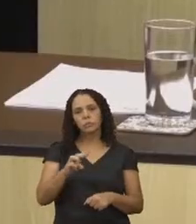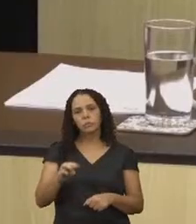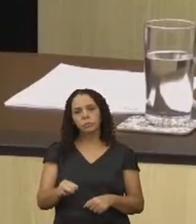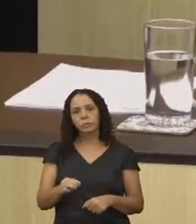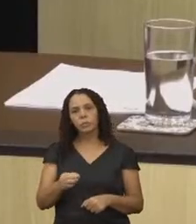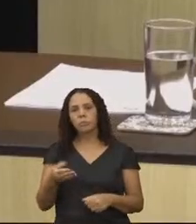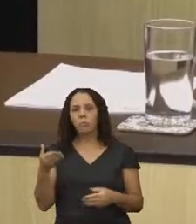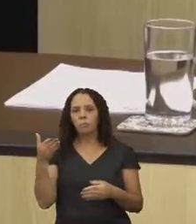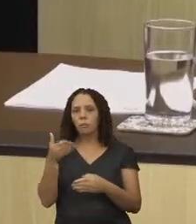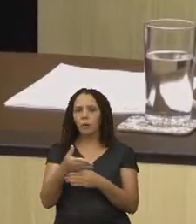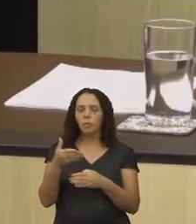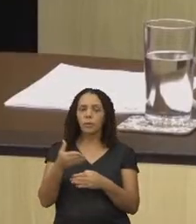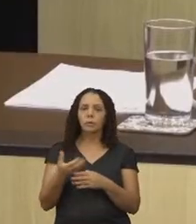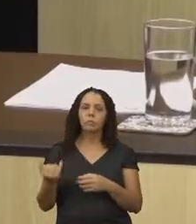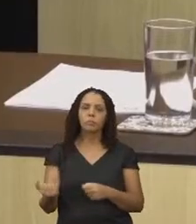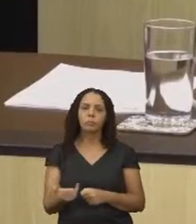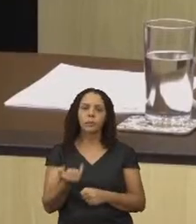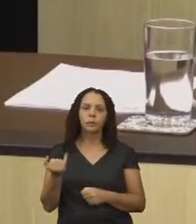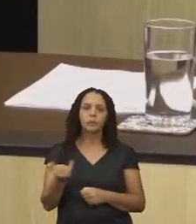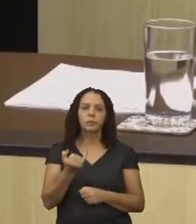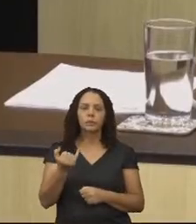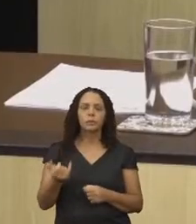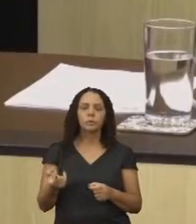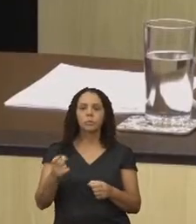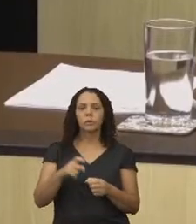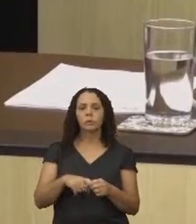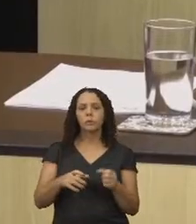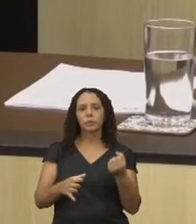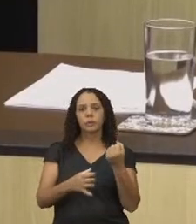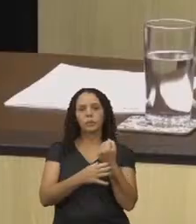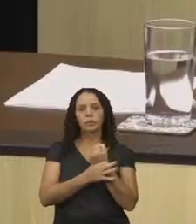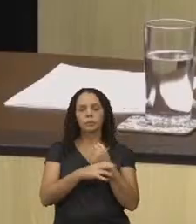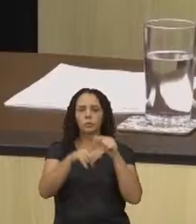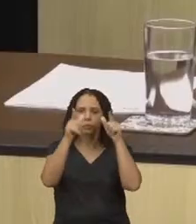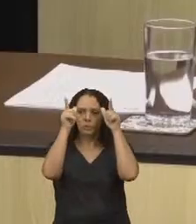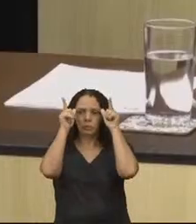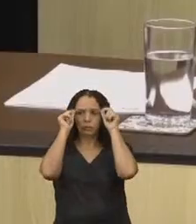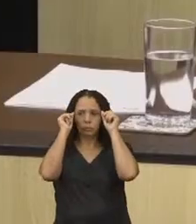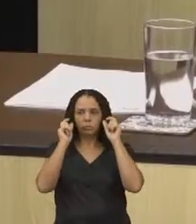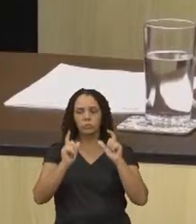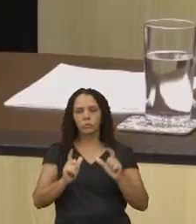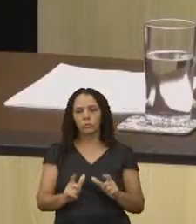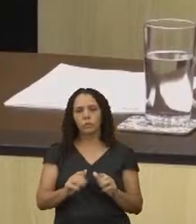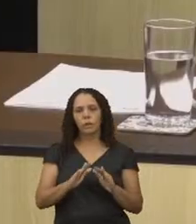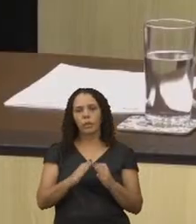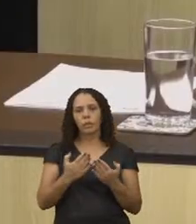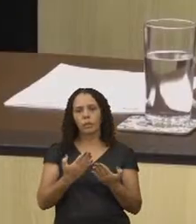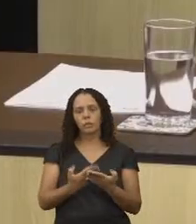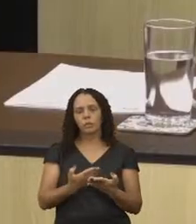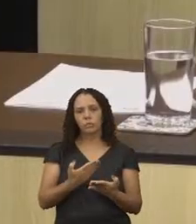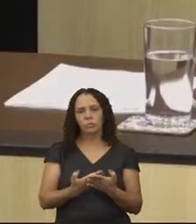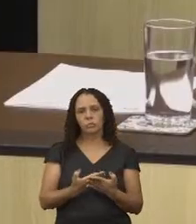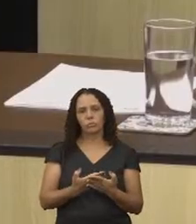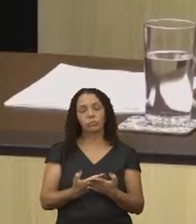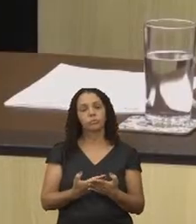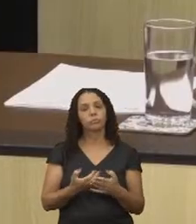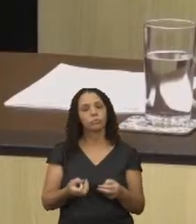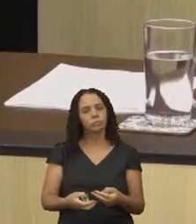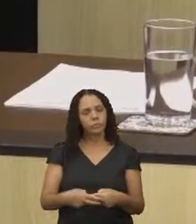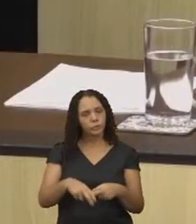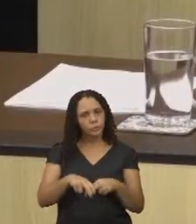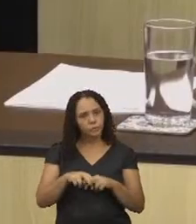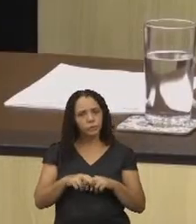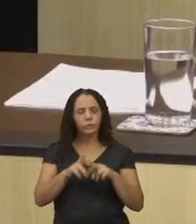é fundamental para restabelecer a segurança e a tranquilidade no ambiente escolar. Assim sendo,